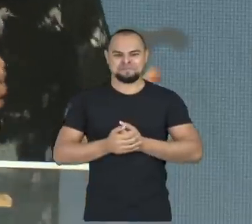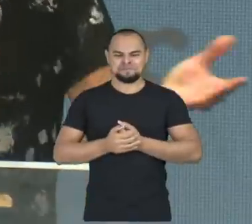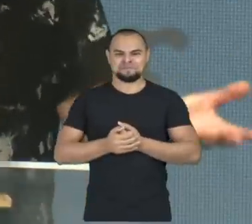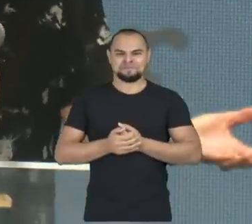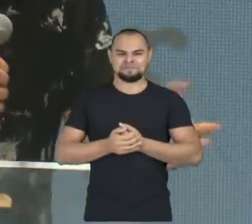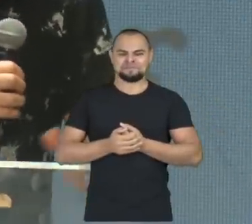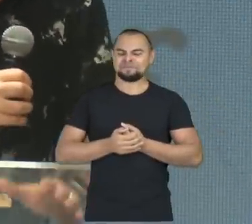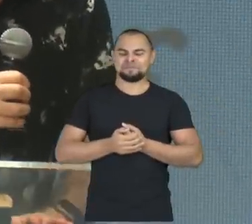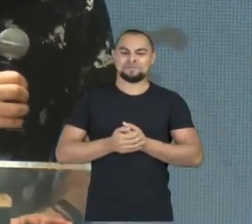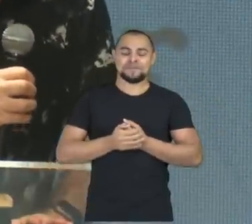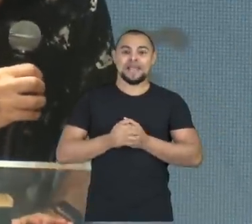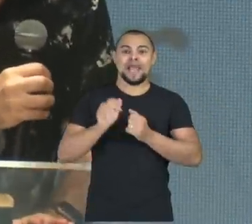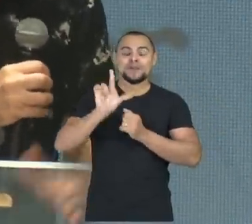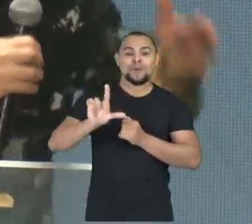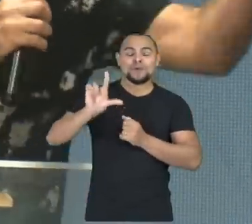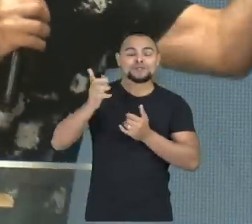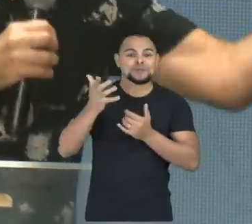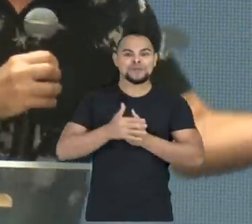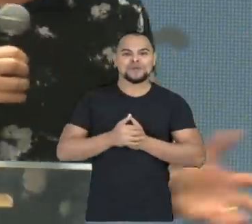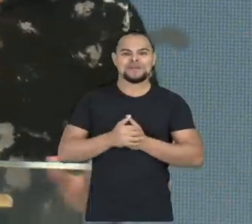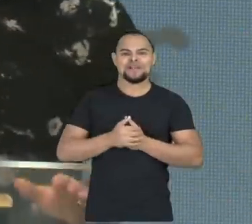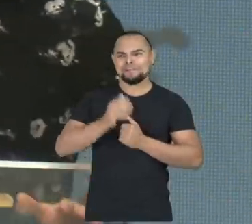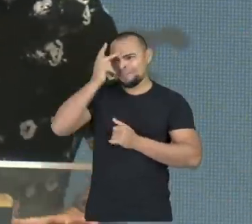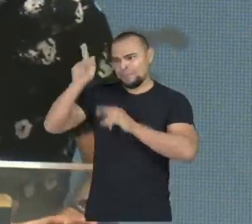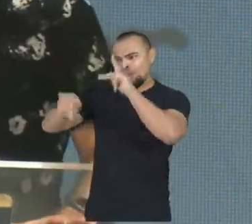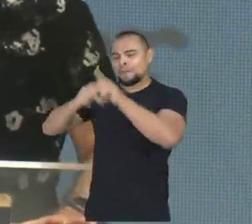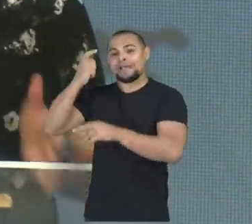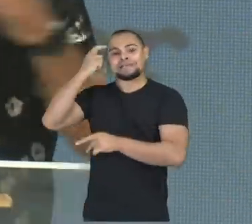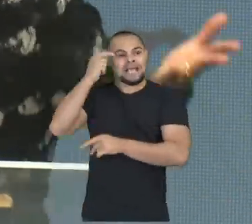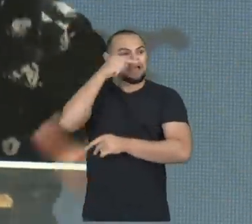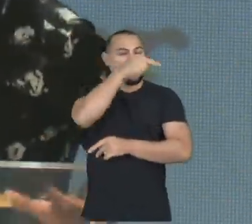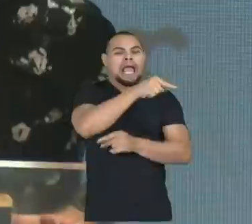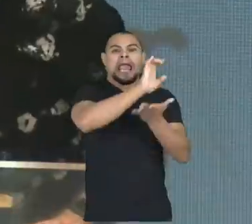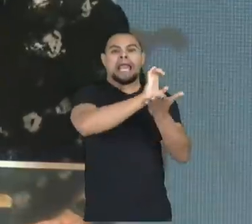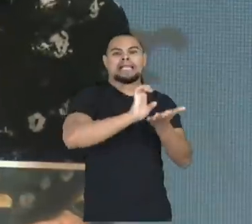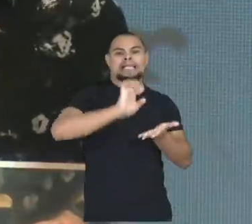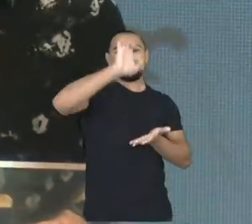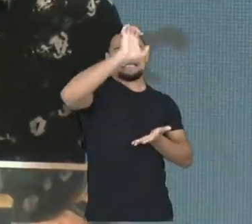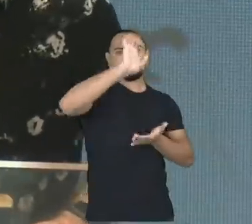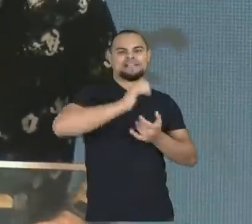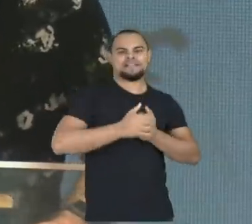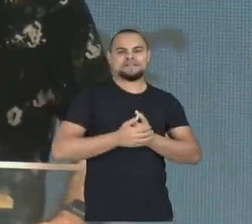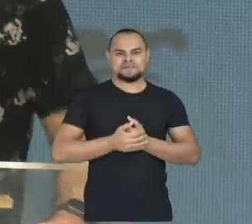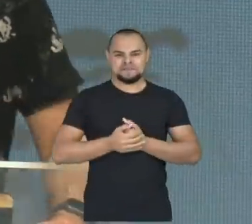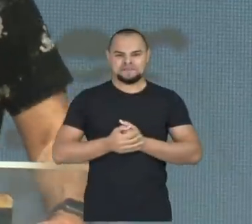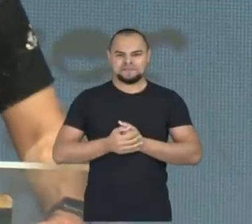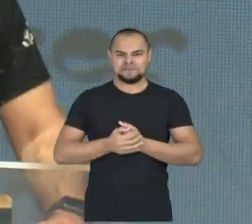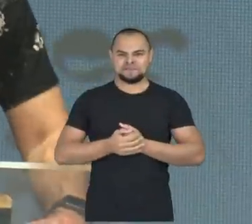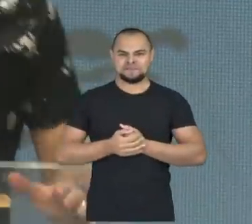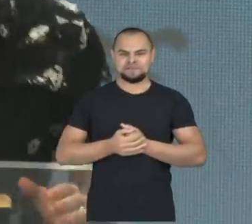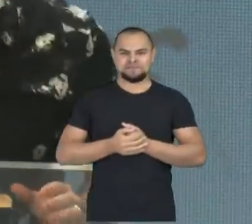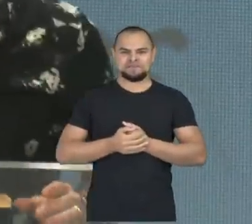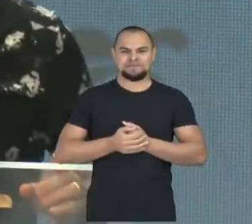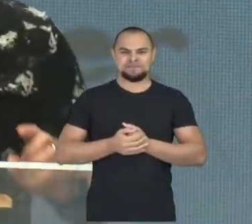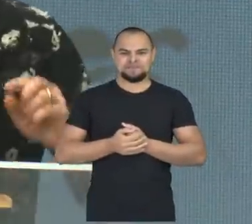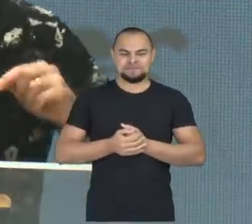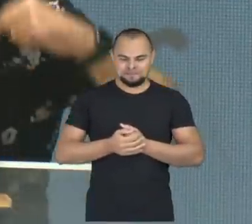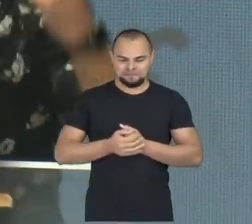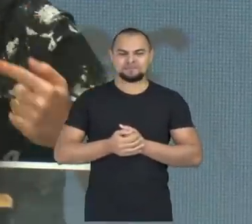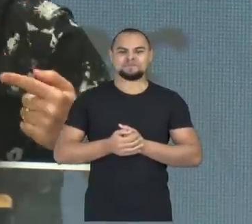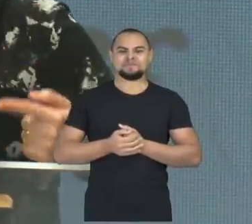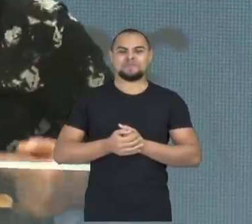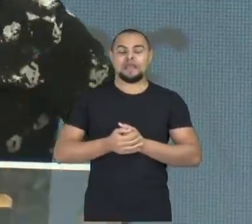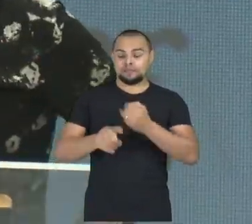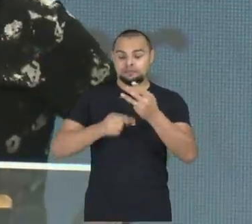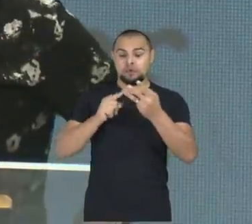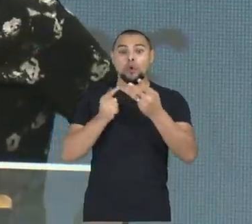Algo tão lógico, achavam que era Elias, mas não era Elias. E aí ele vai na frente, aí tem mais